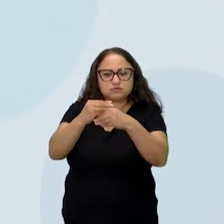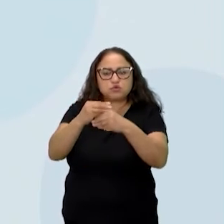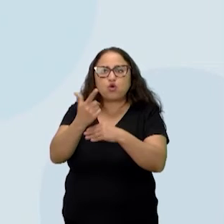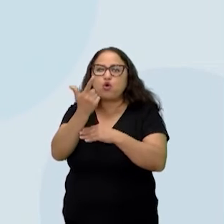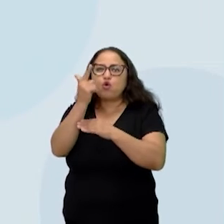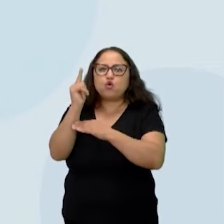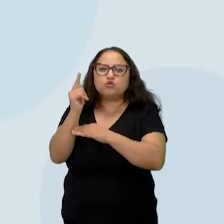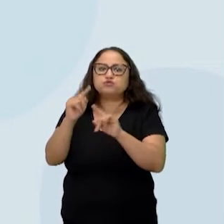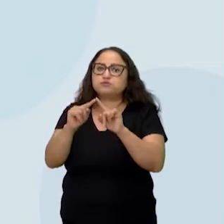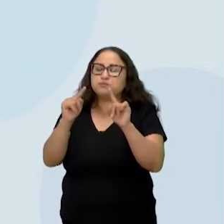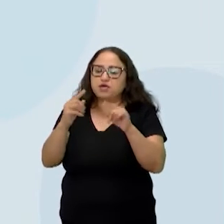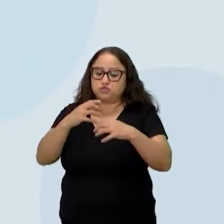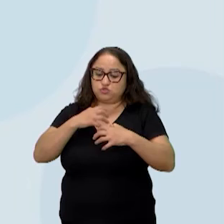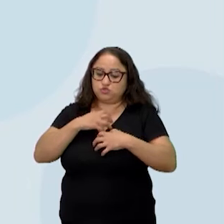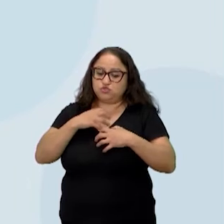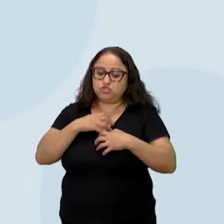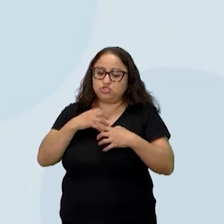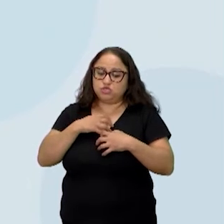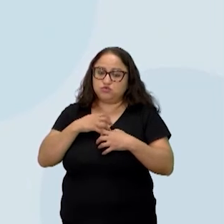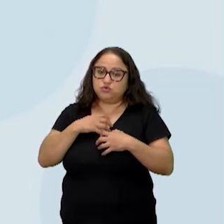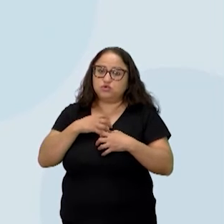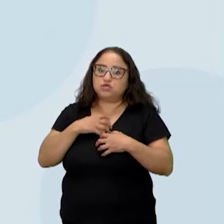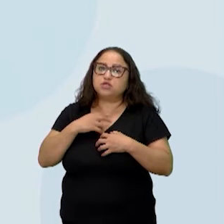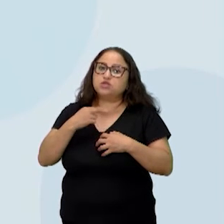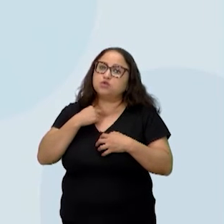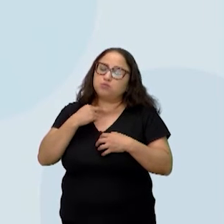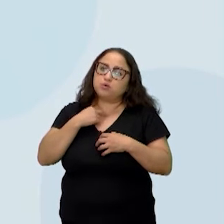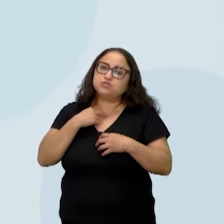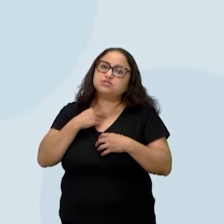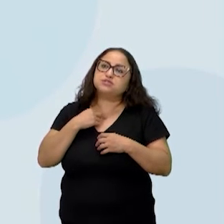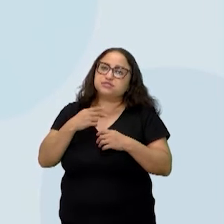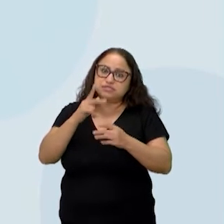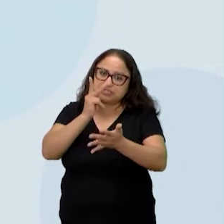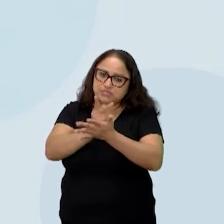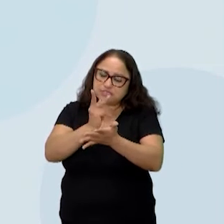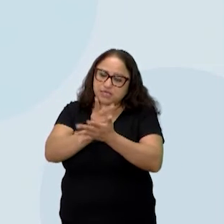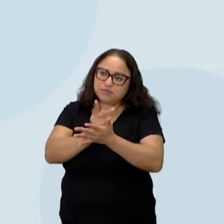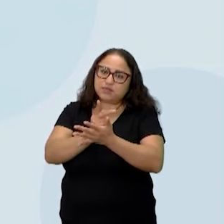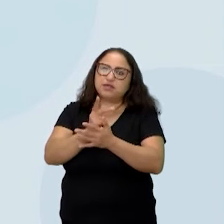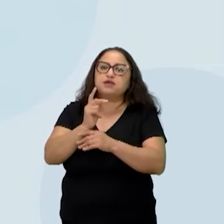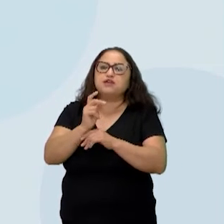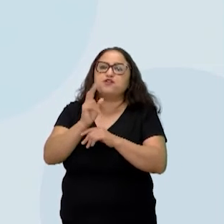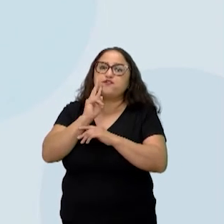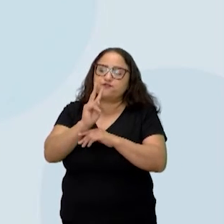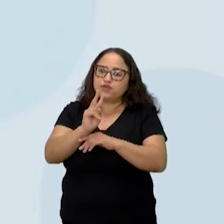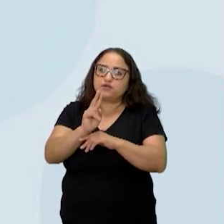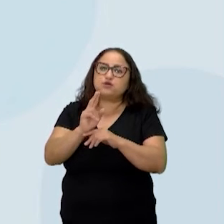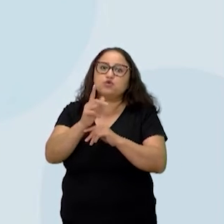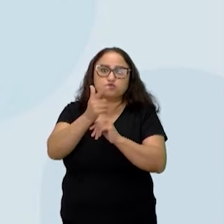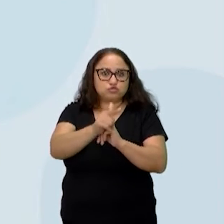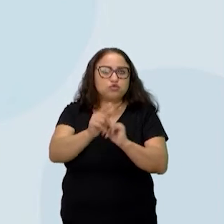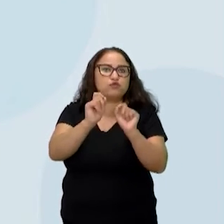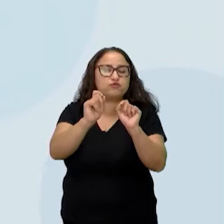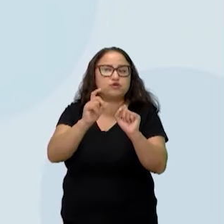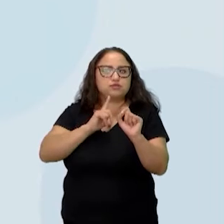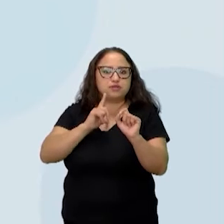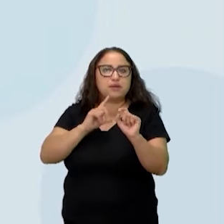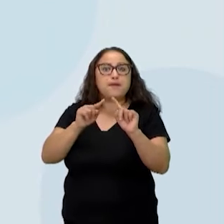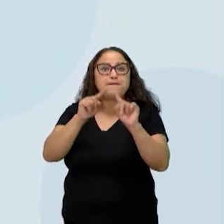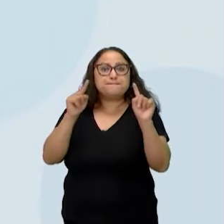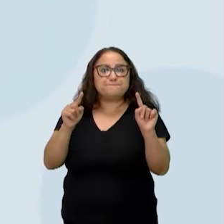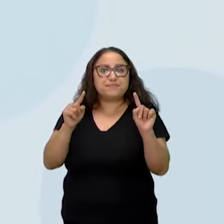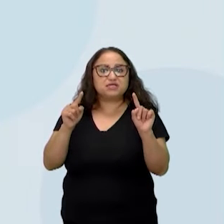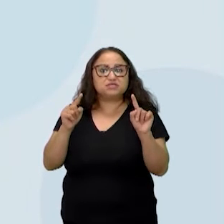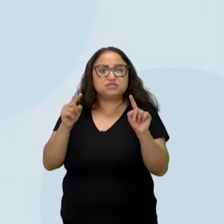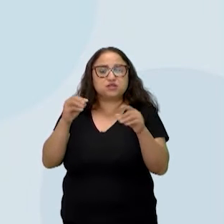claro, de forma, né, que não fique reconhecível a peça. Geralmente, você pode mudar algumas palavras, não o enredo. A partir do momento